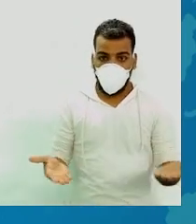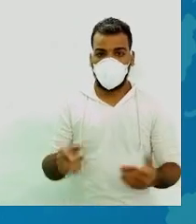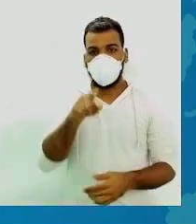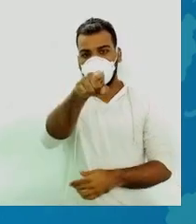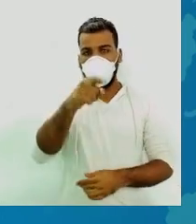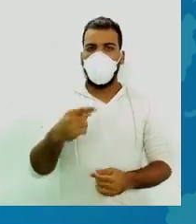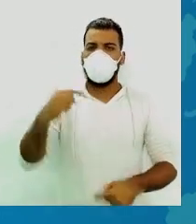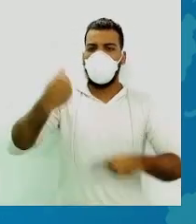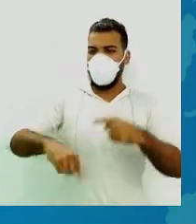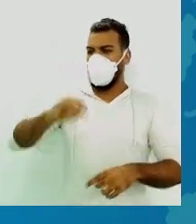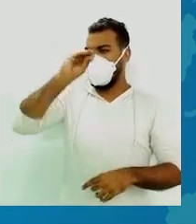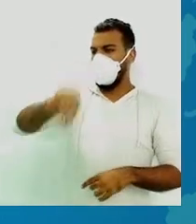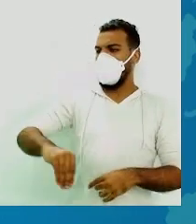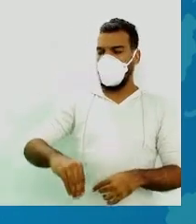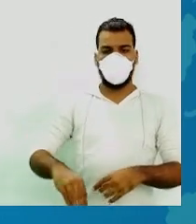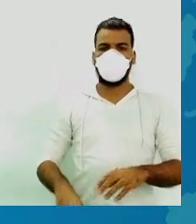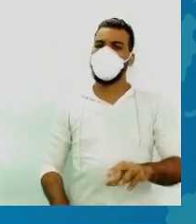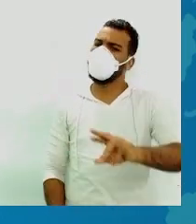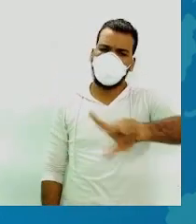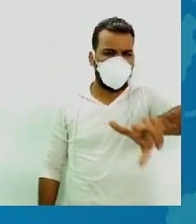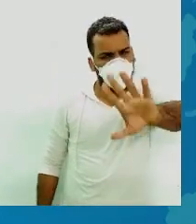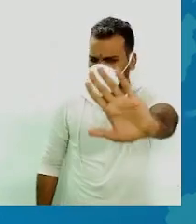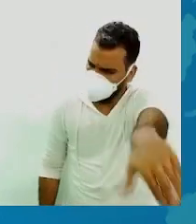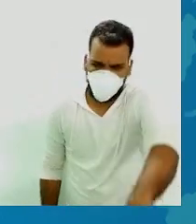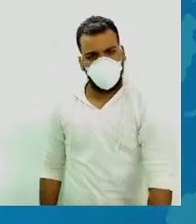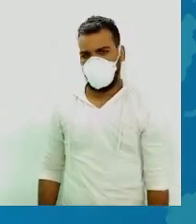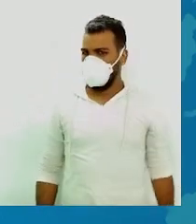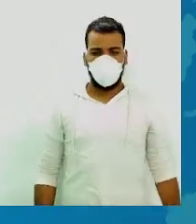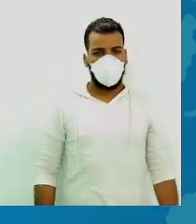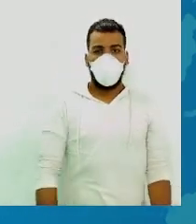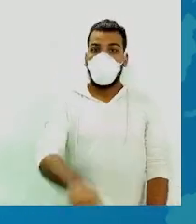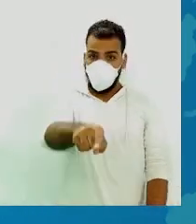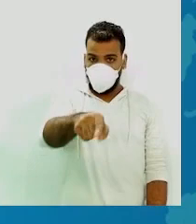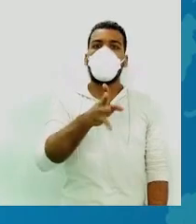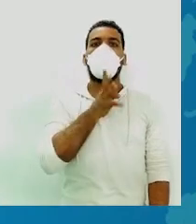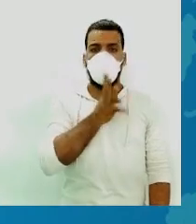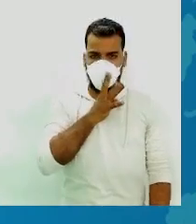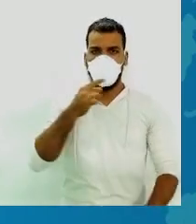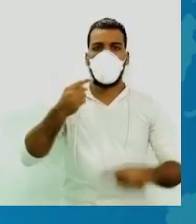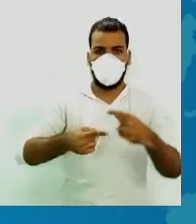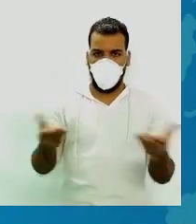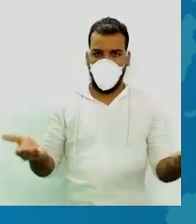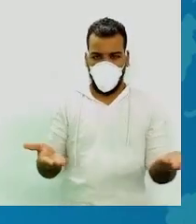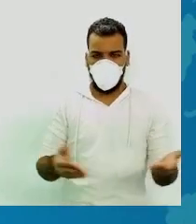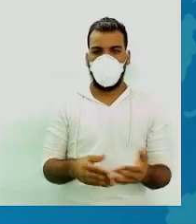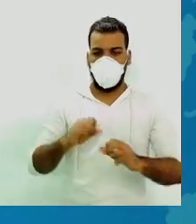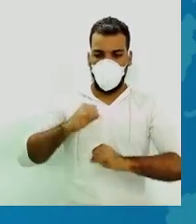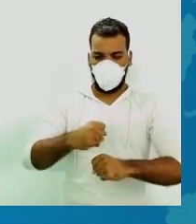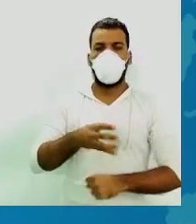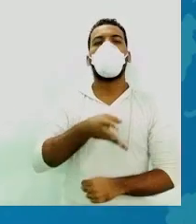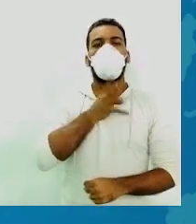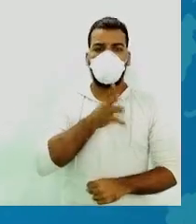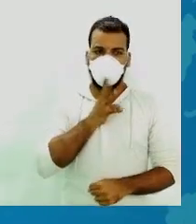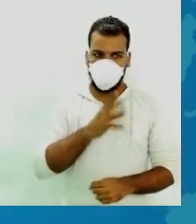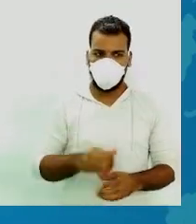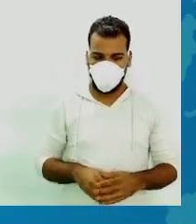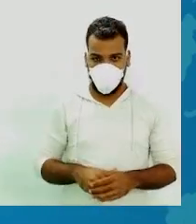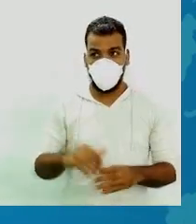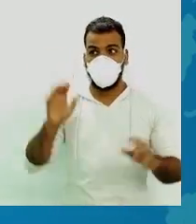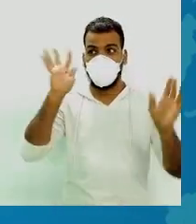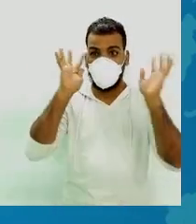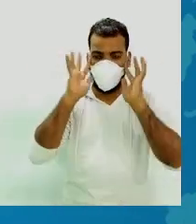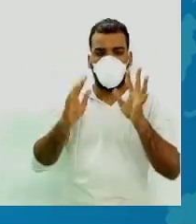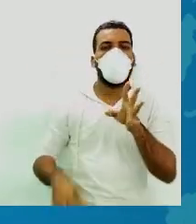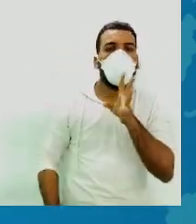que menospreza o poder político. Você sabe o que é política, você sabe o que é poder, você viu a visão